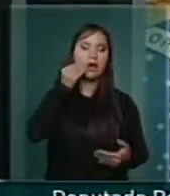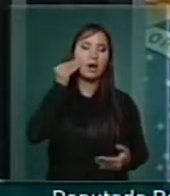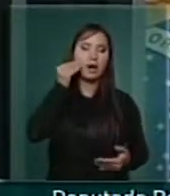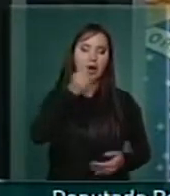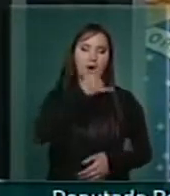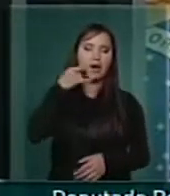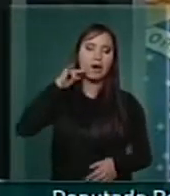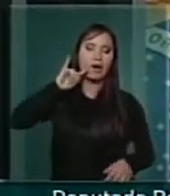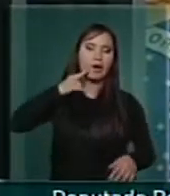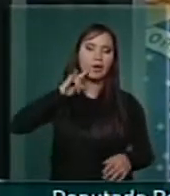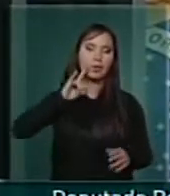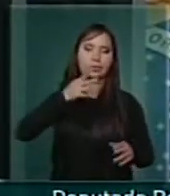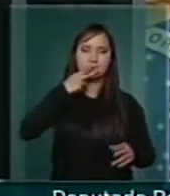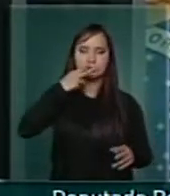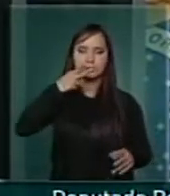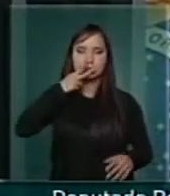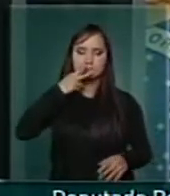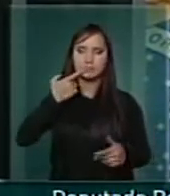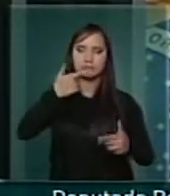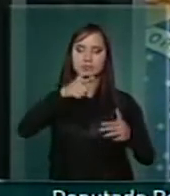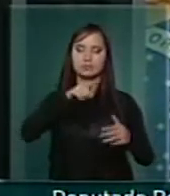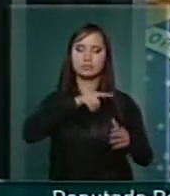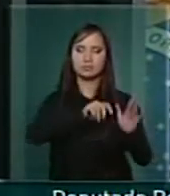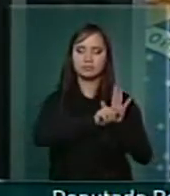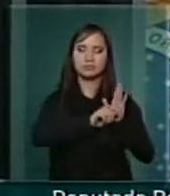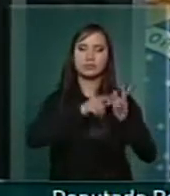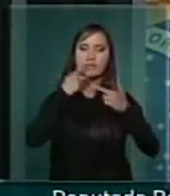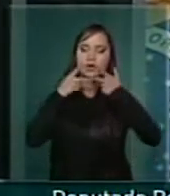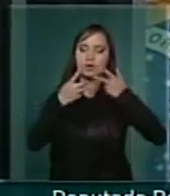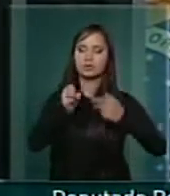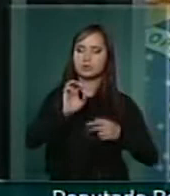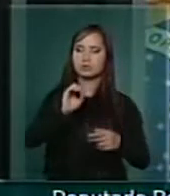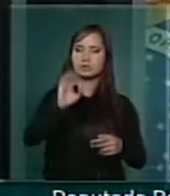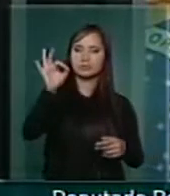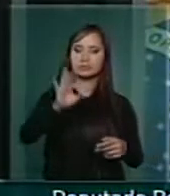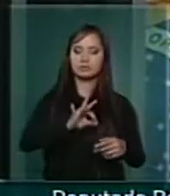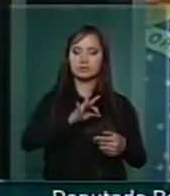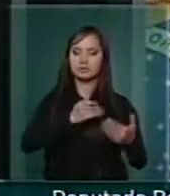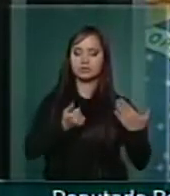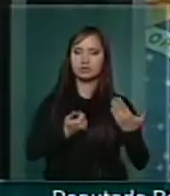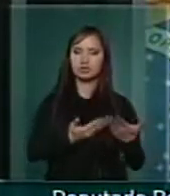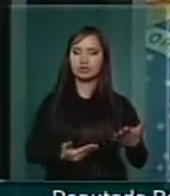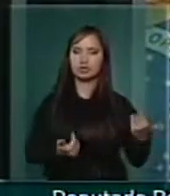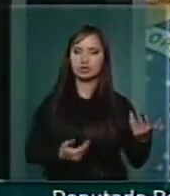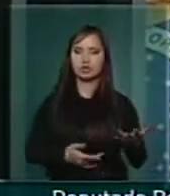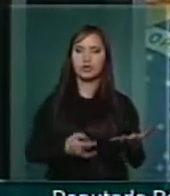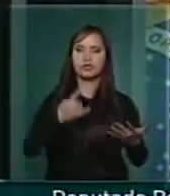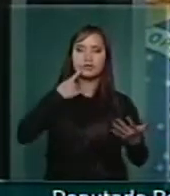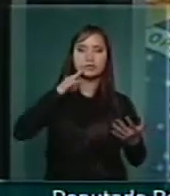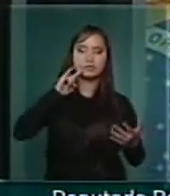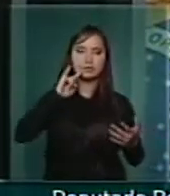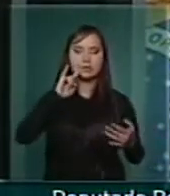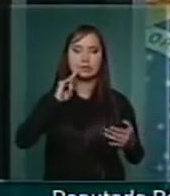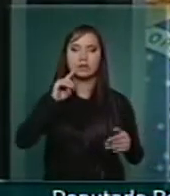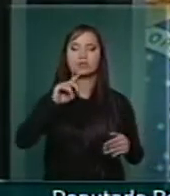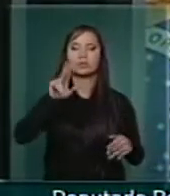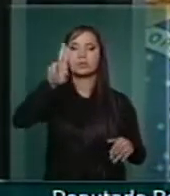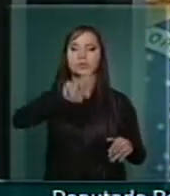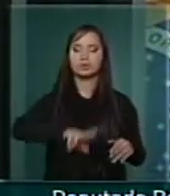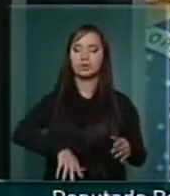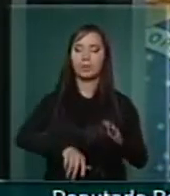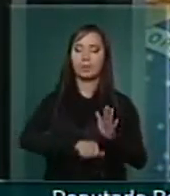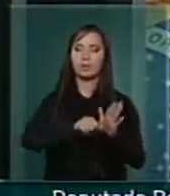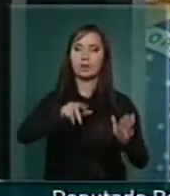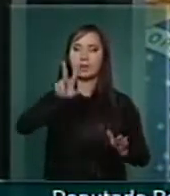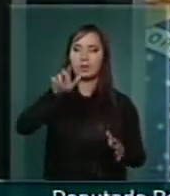que 80% dos jovens diagnosticados alcoólatras consumiram a bebida pela primeira vez antes dos 18 anos,